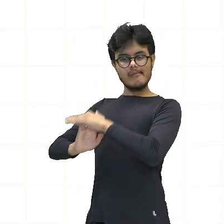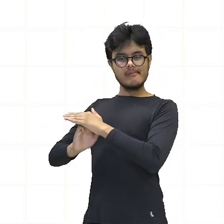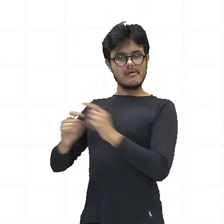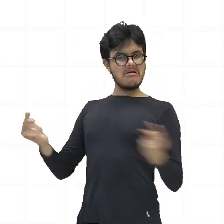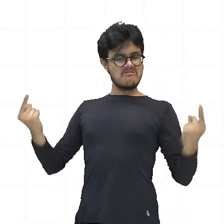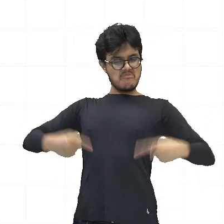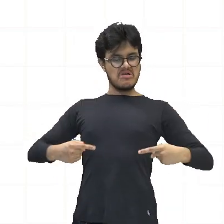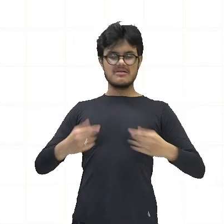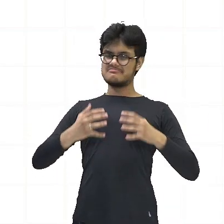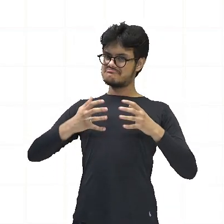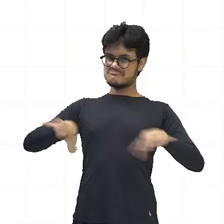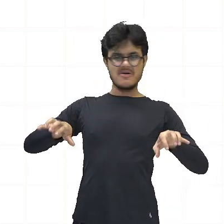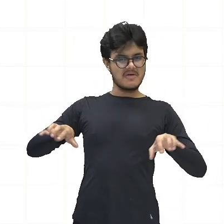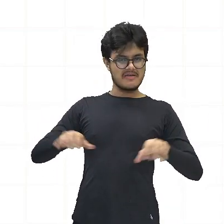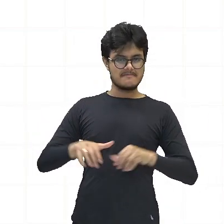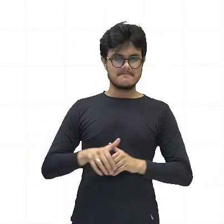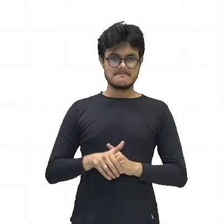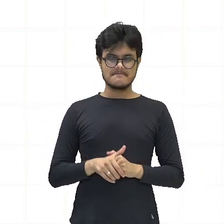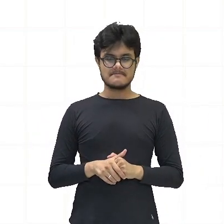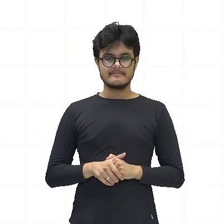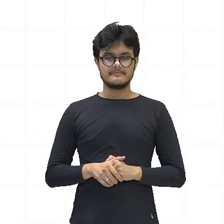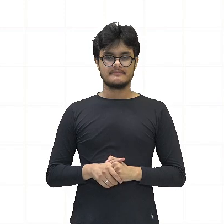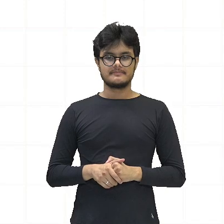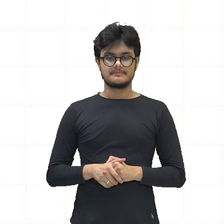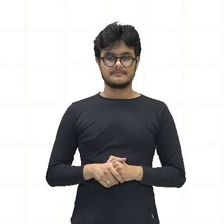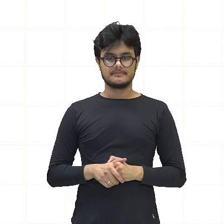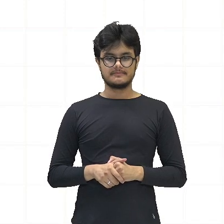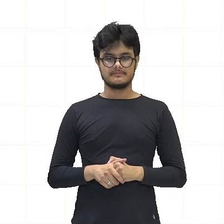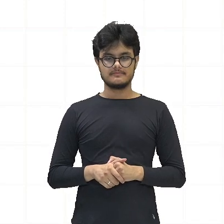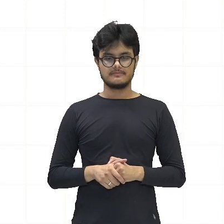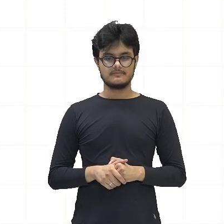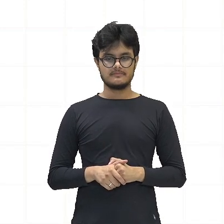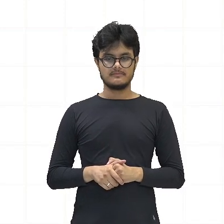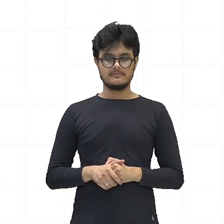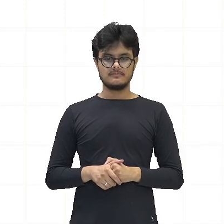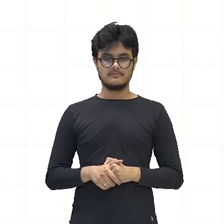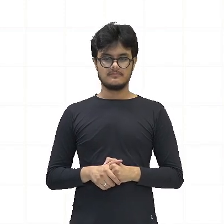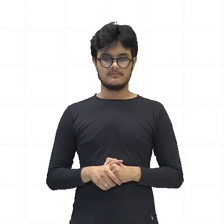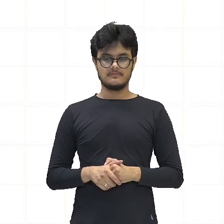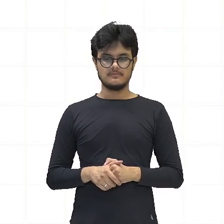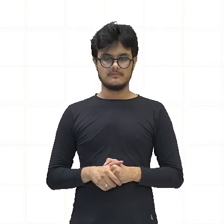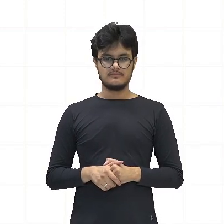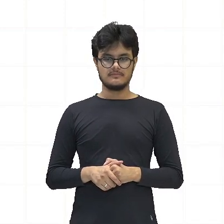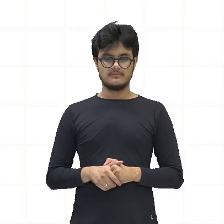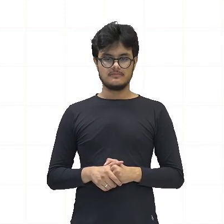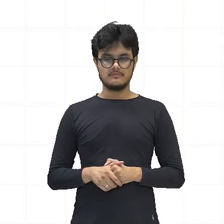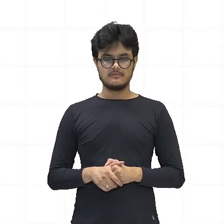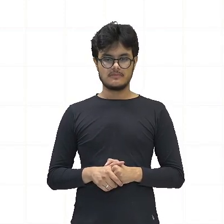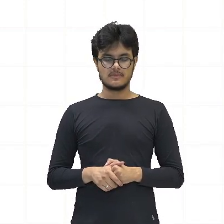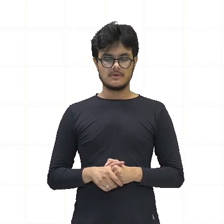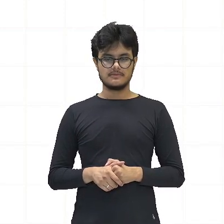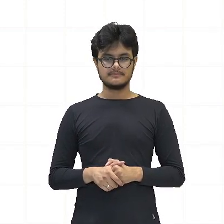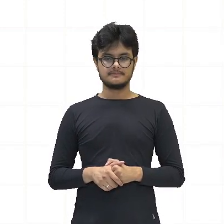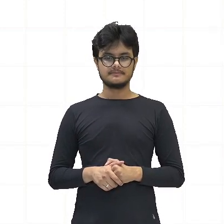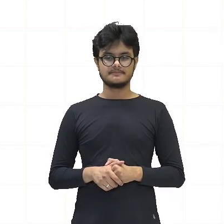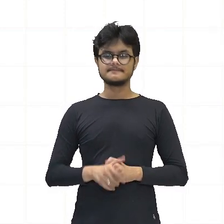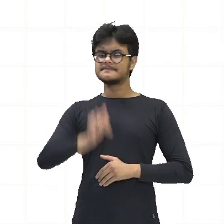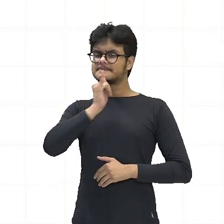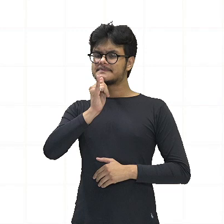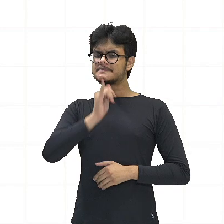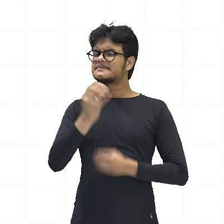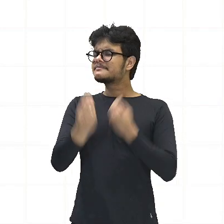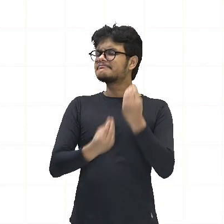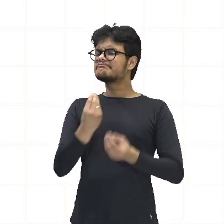concorrência, através da compra de pequenas empresas e aumentando os lucros, né? Então, nós podemos citar aí como